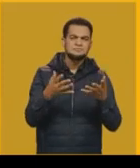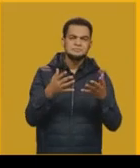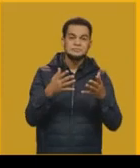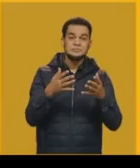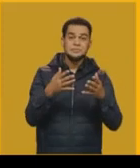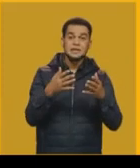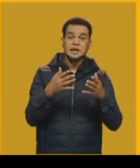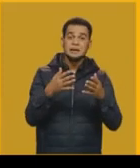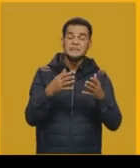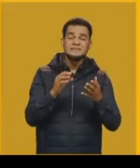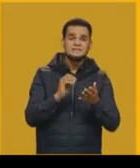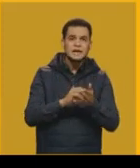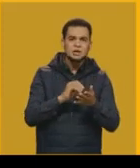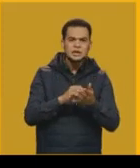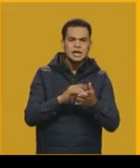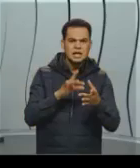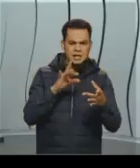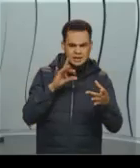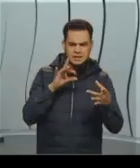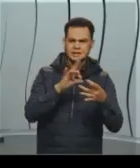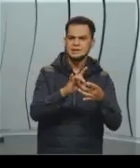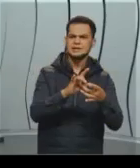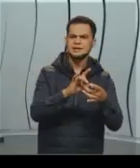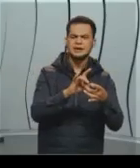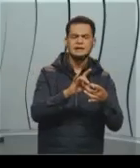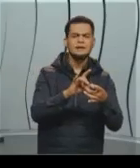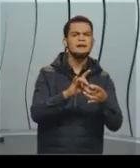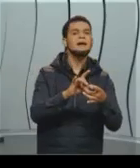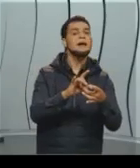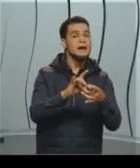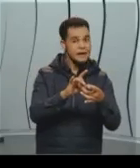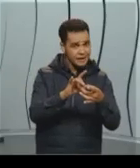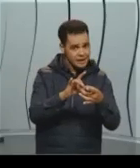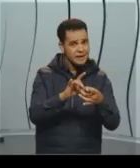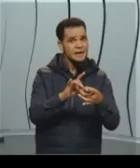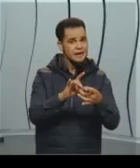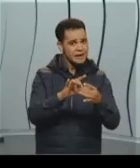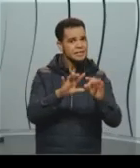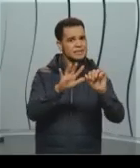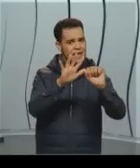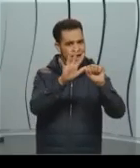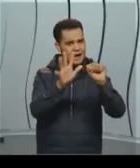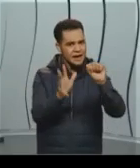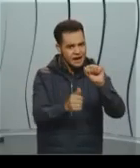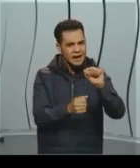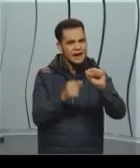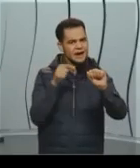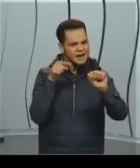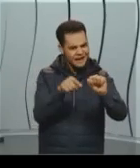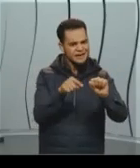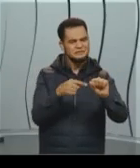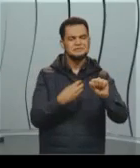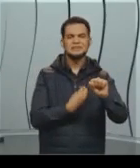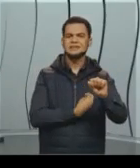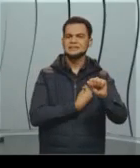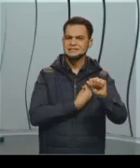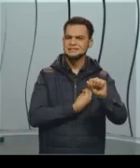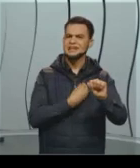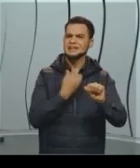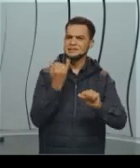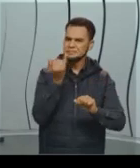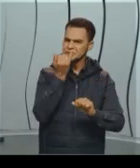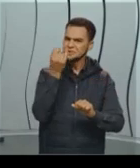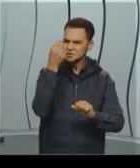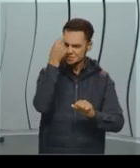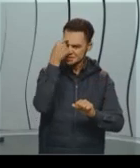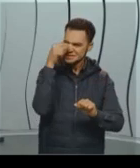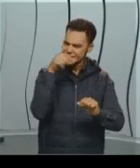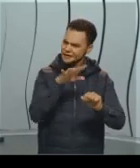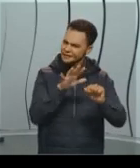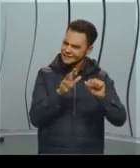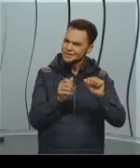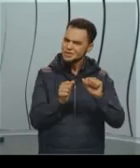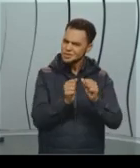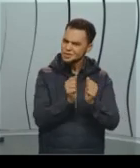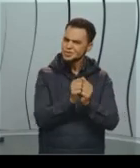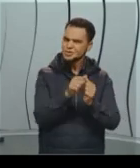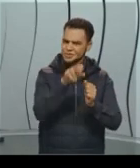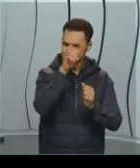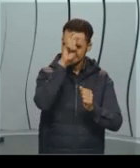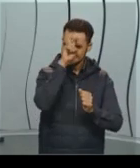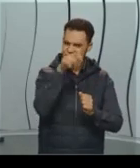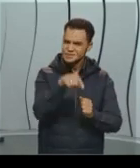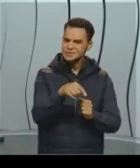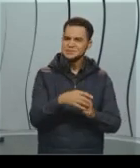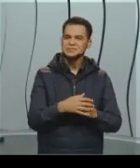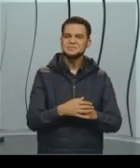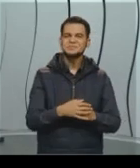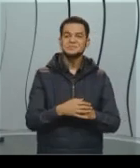de ligação, né, de reforçar que o Egito faz parte da África, é importante fazer isso aqui. Pensar também que a região